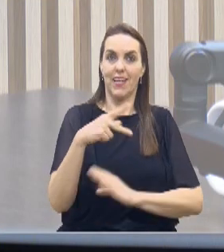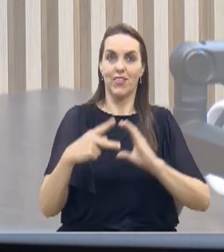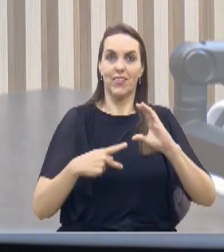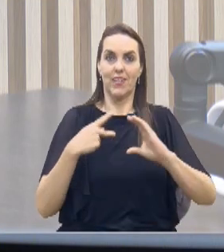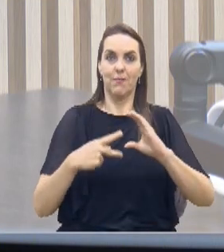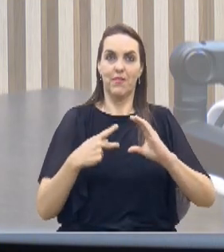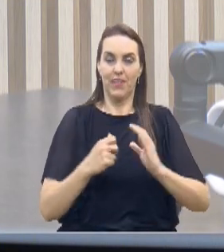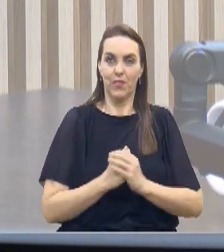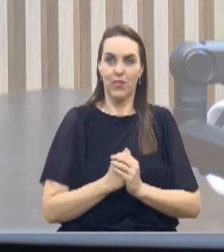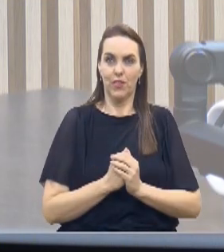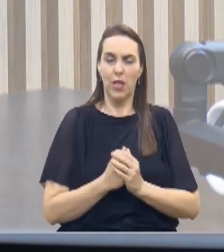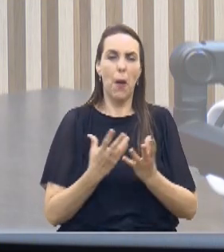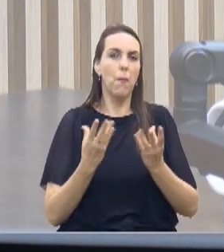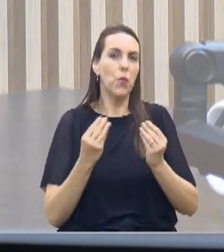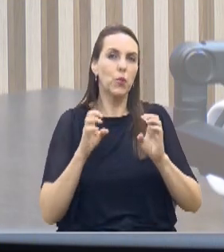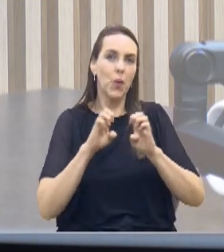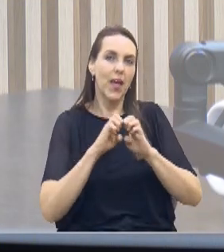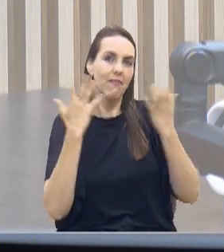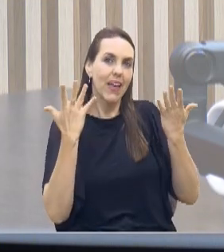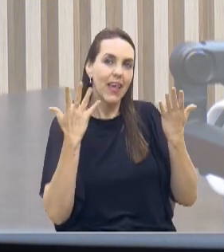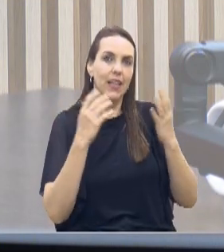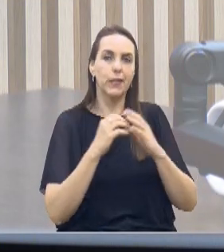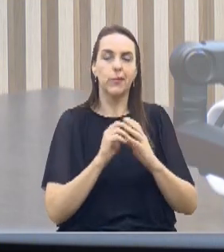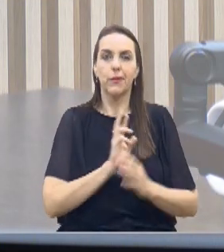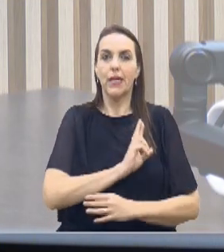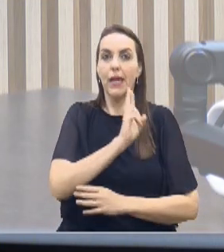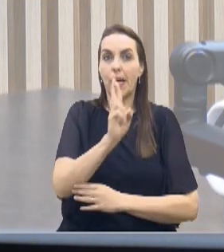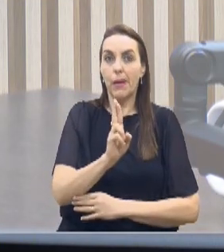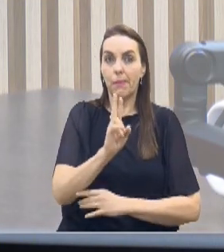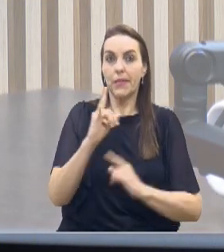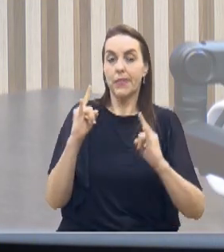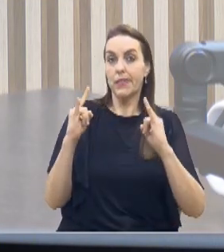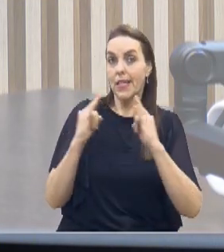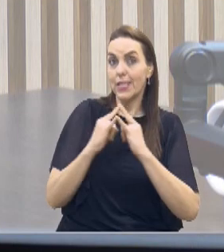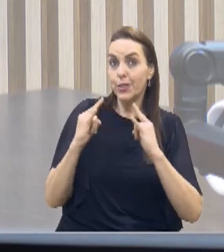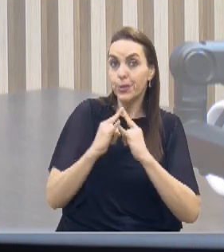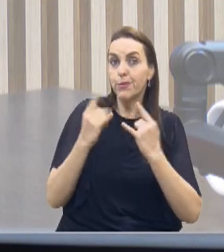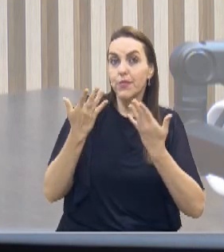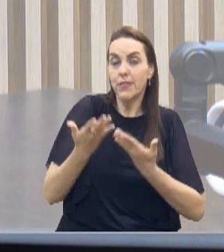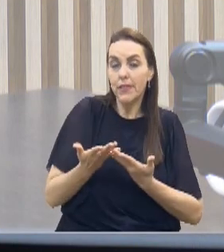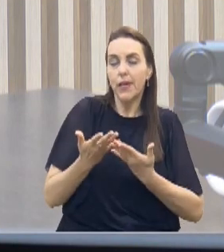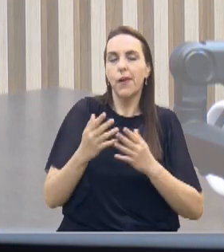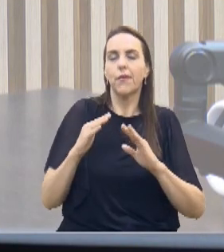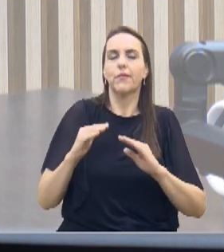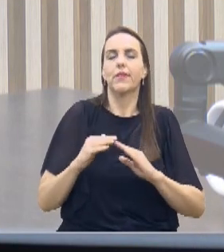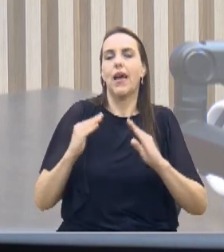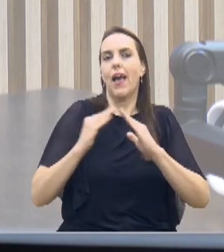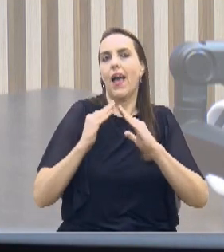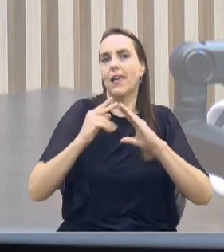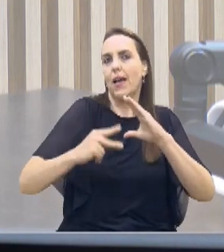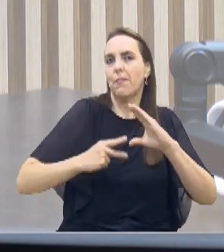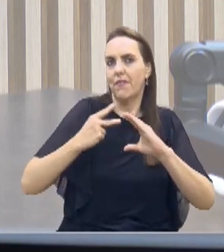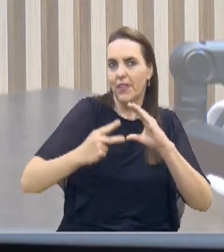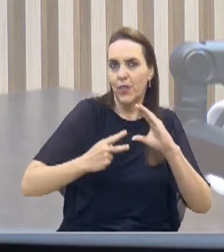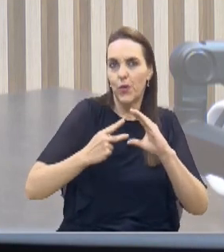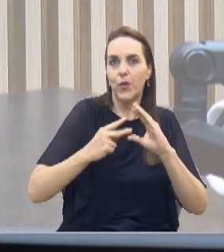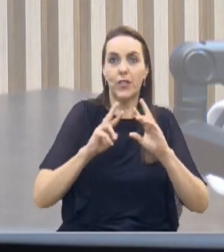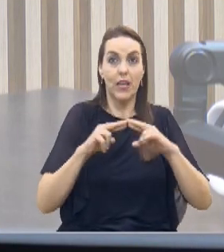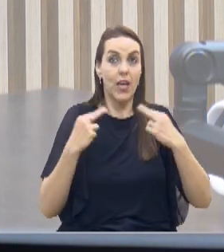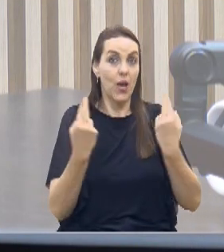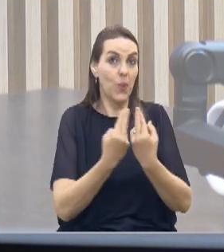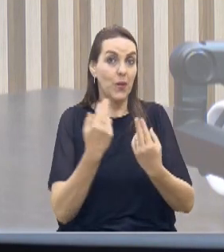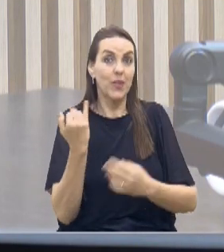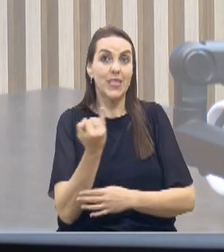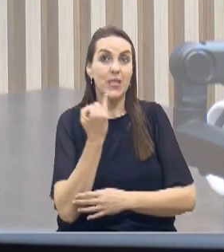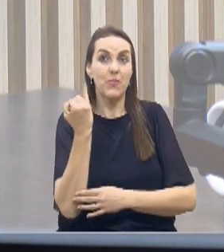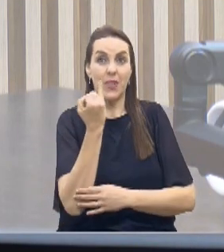está muito em eventos, por exemplo, representando institucionalmente a casa, em reuniões importantes, mas